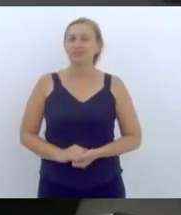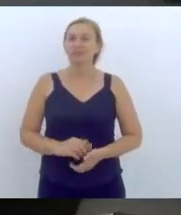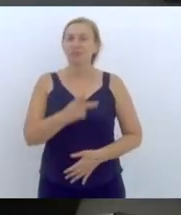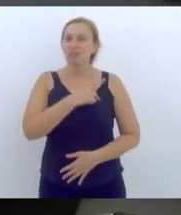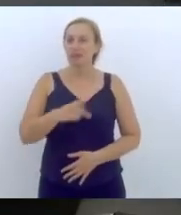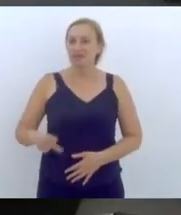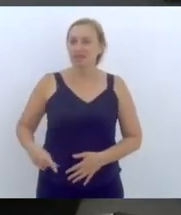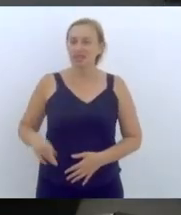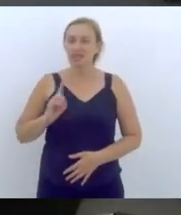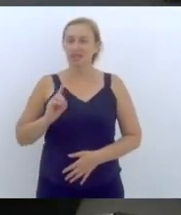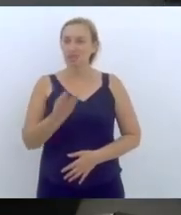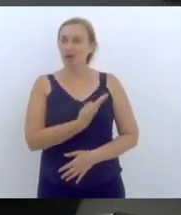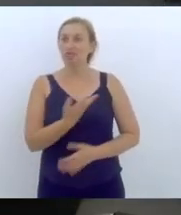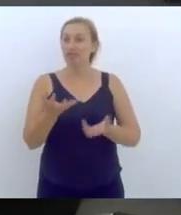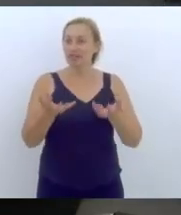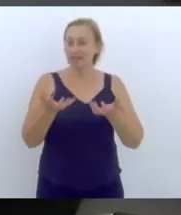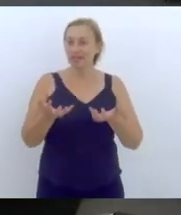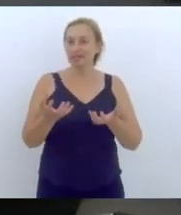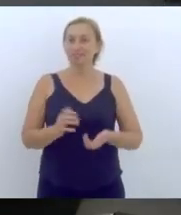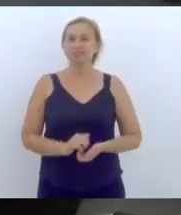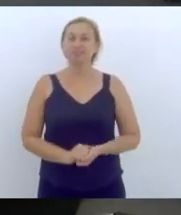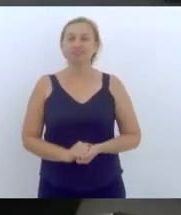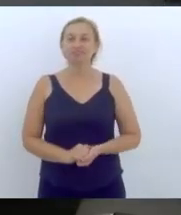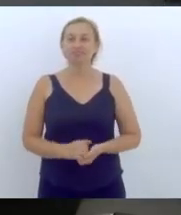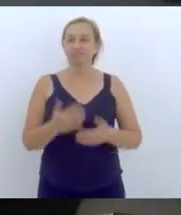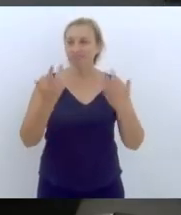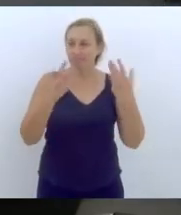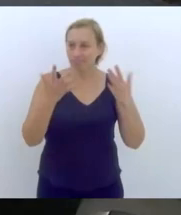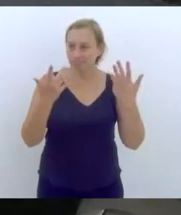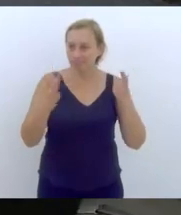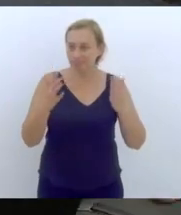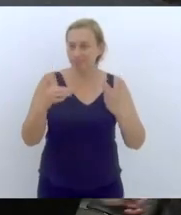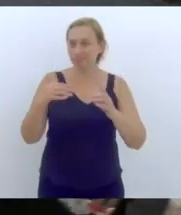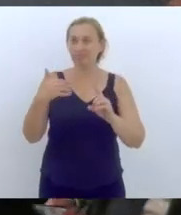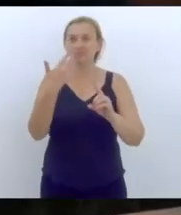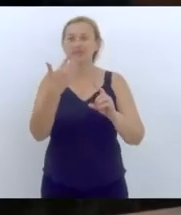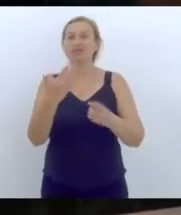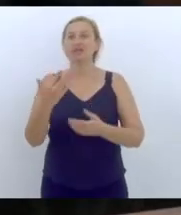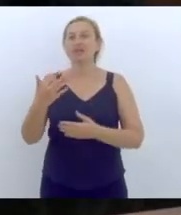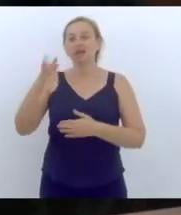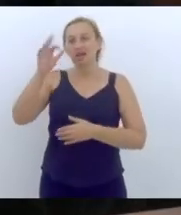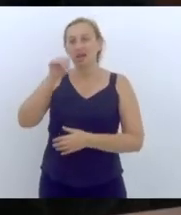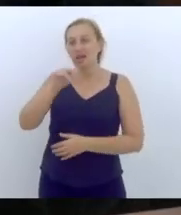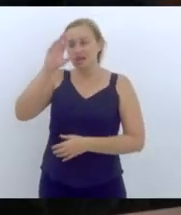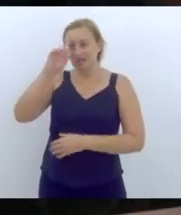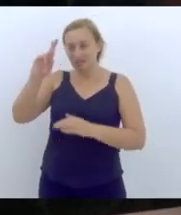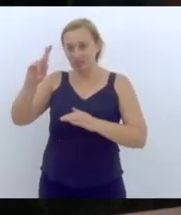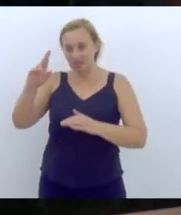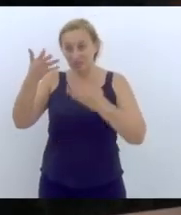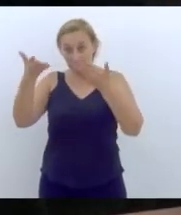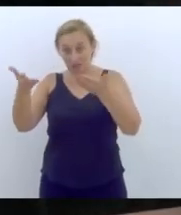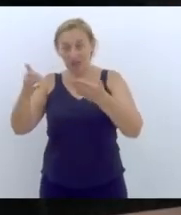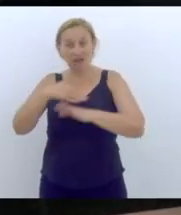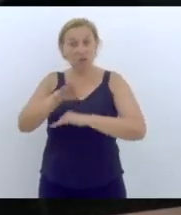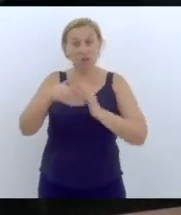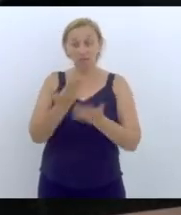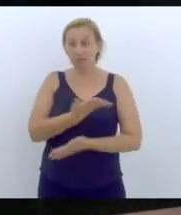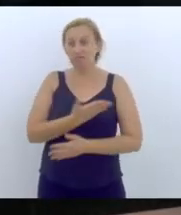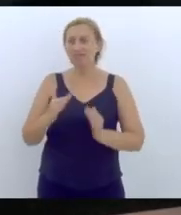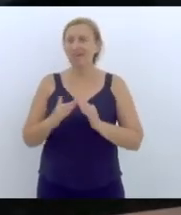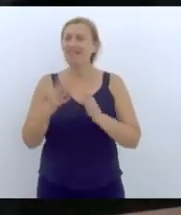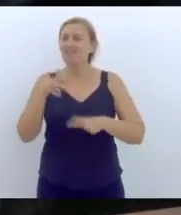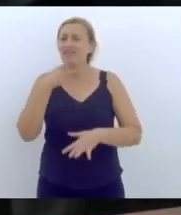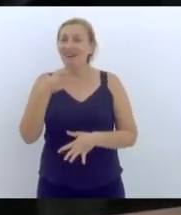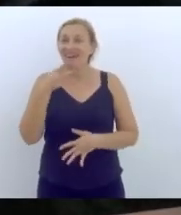Presidente Danibal, queria cumprimentar a senhora e cumprimentar todos os colegas, todos os parlamentares dessa casa, dizer